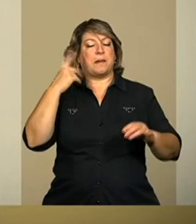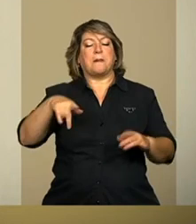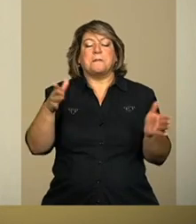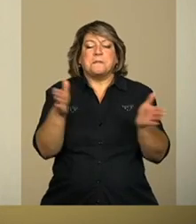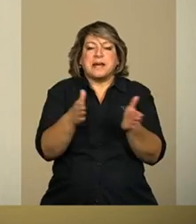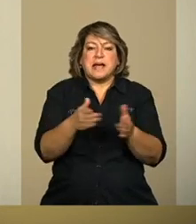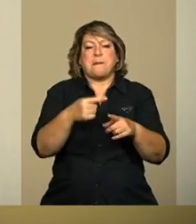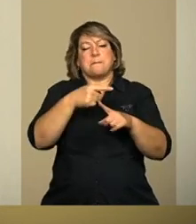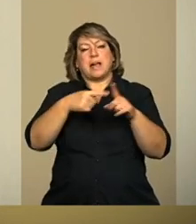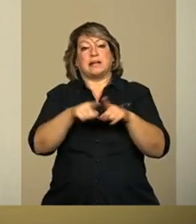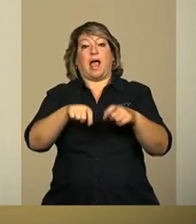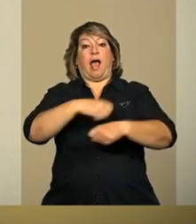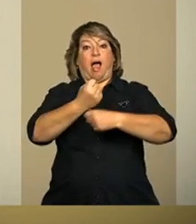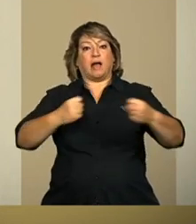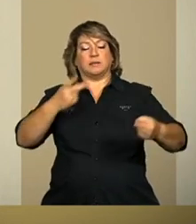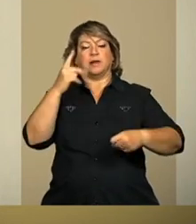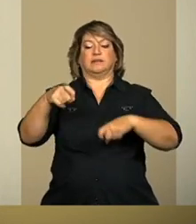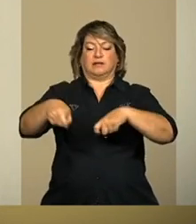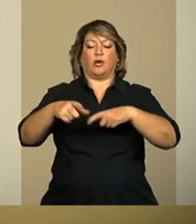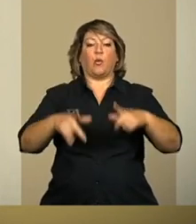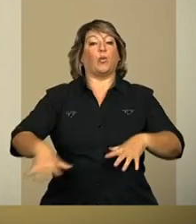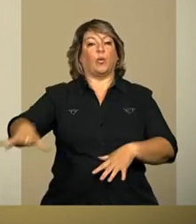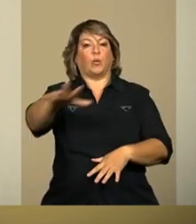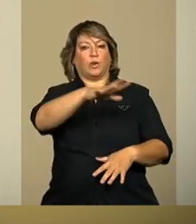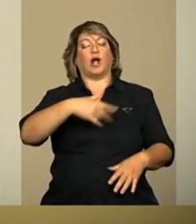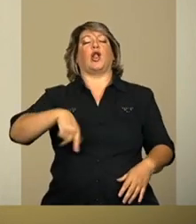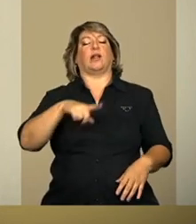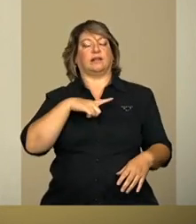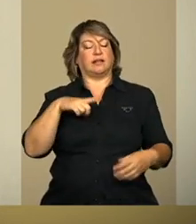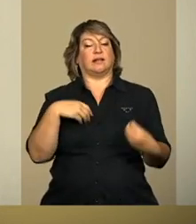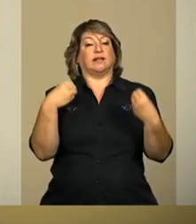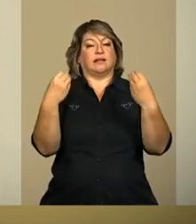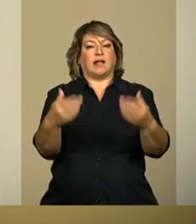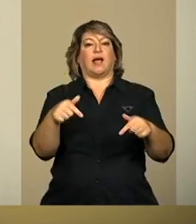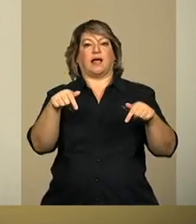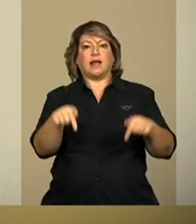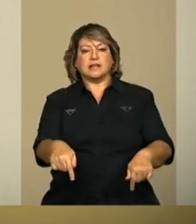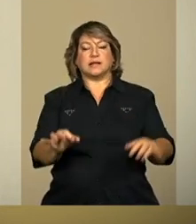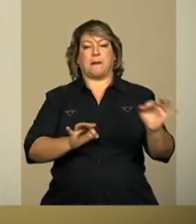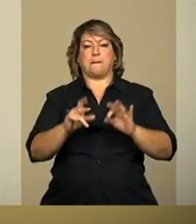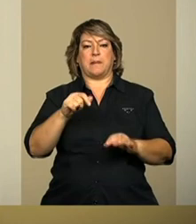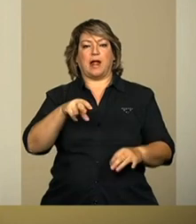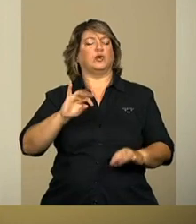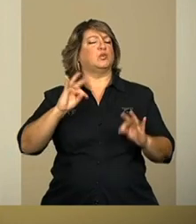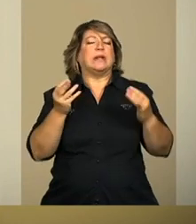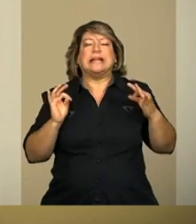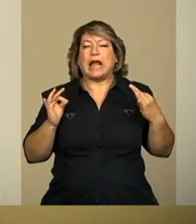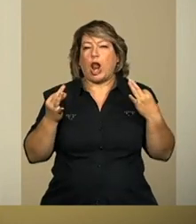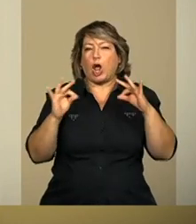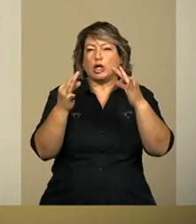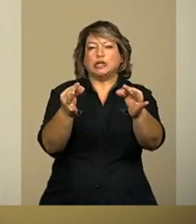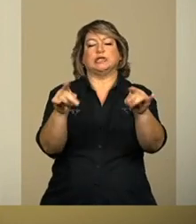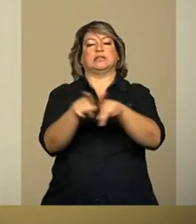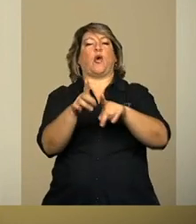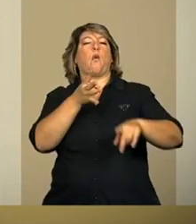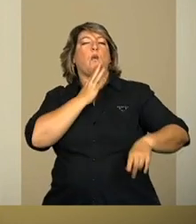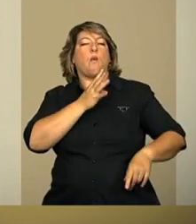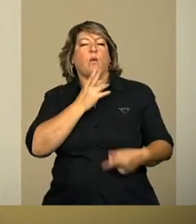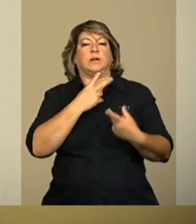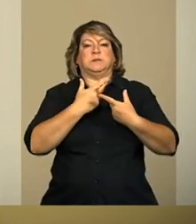pequenos médios e grandes agricultores da região estamos colocando nesse plano toda a tecnologia todo o